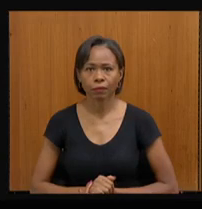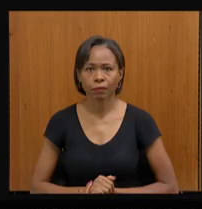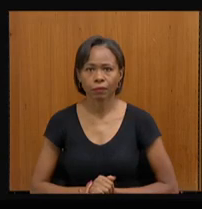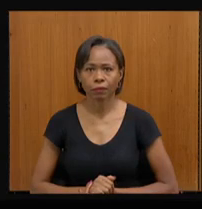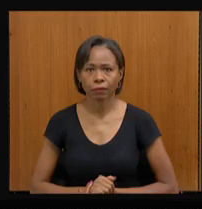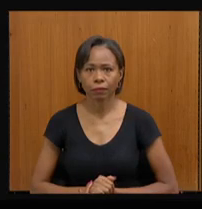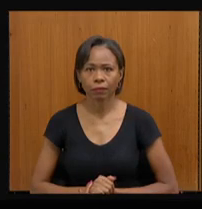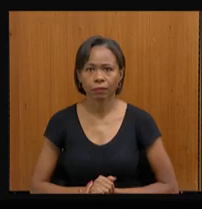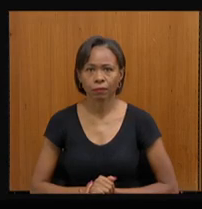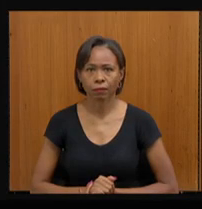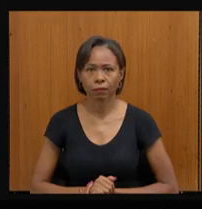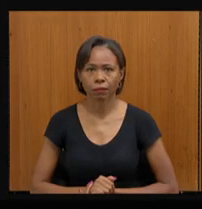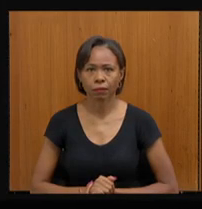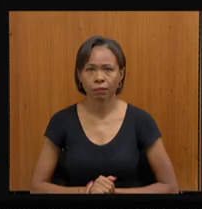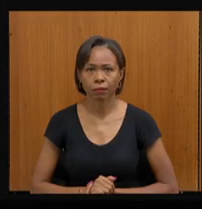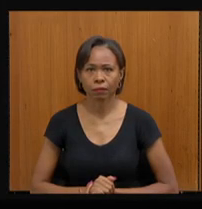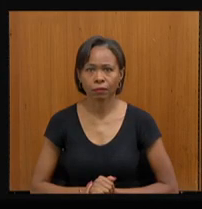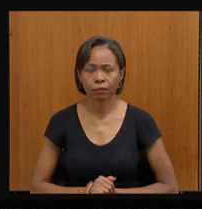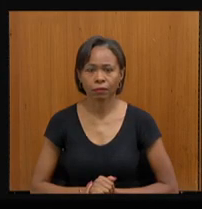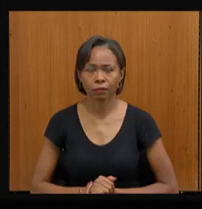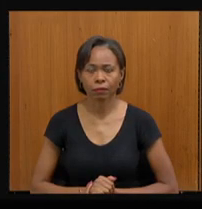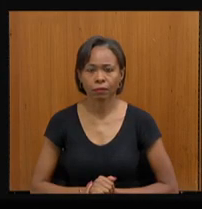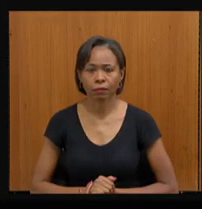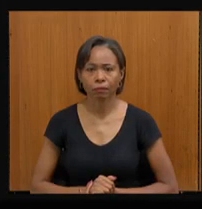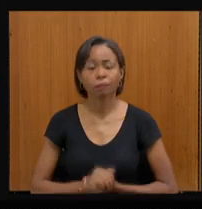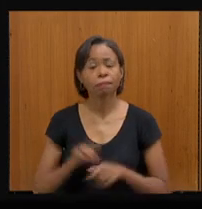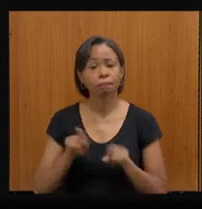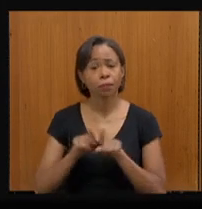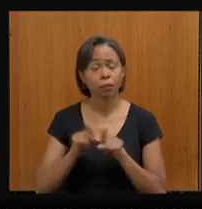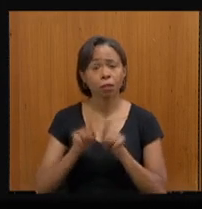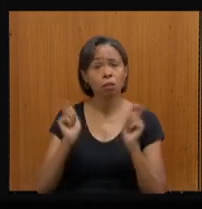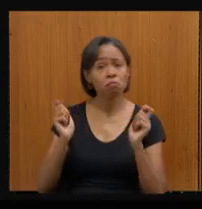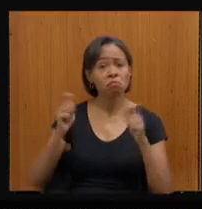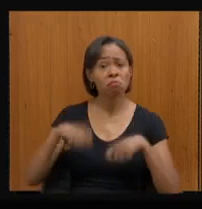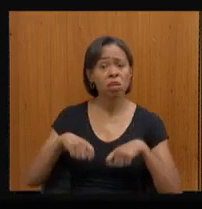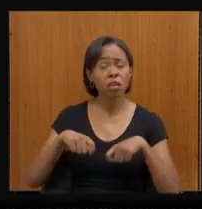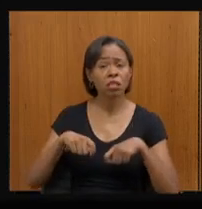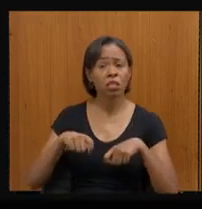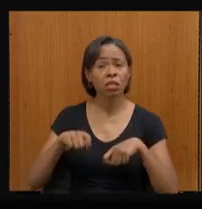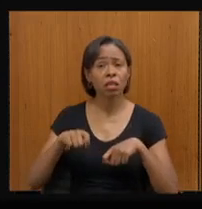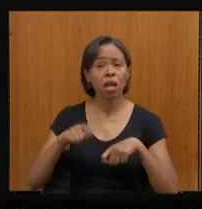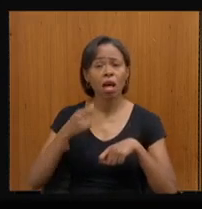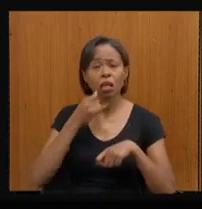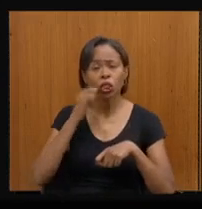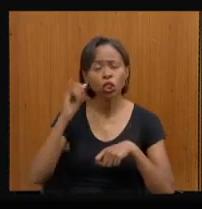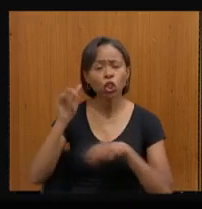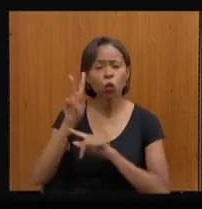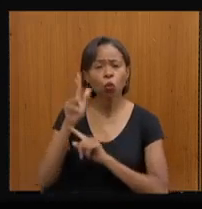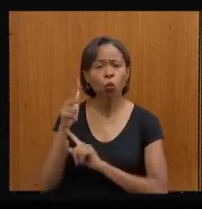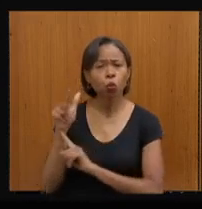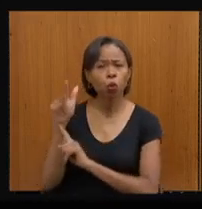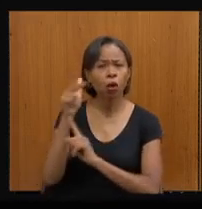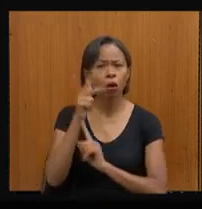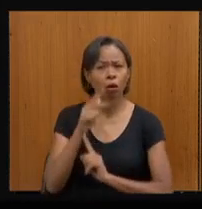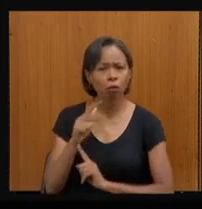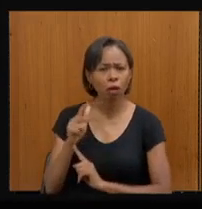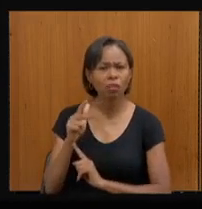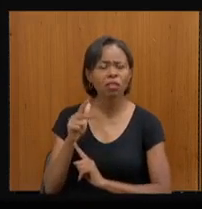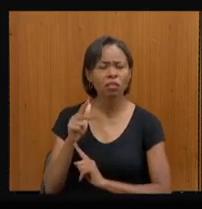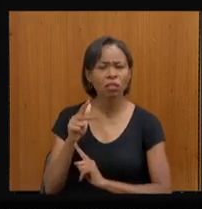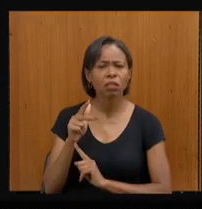o filme do ressalta um pouco potencial de energia eólica offshore porque é uma grande sinergia